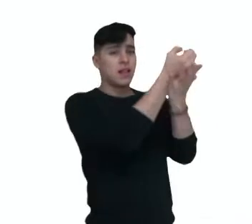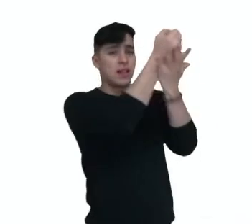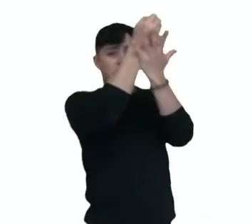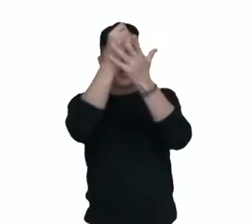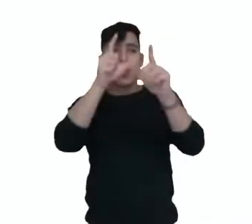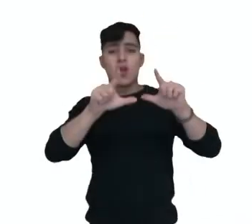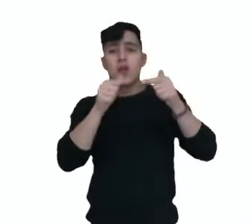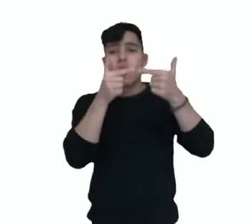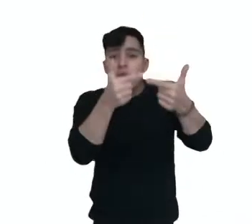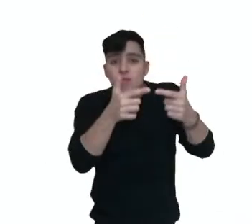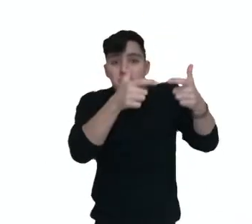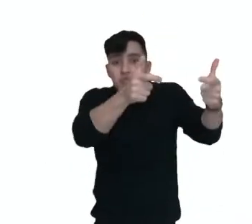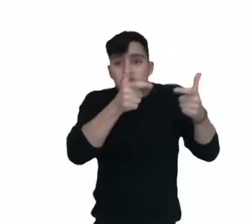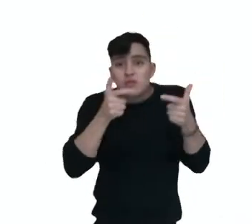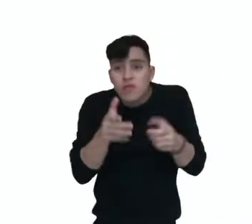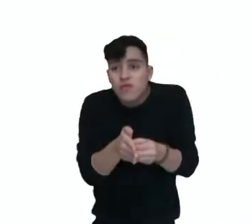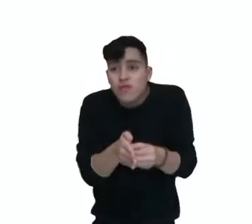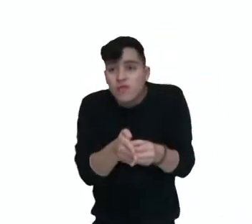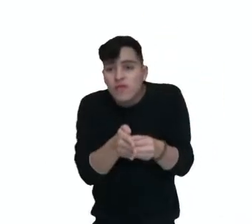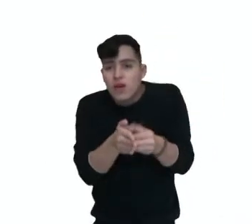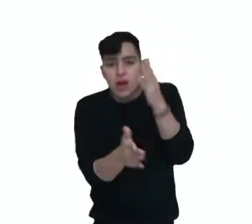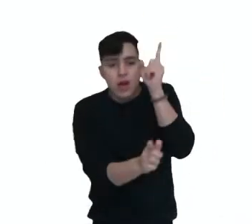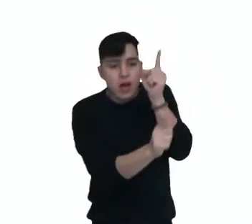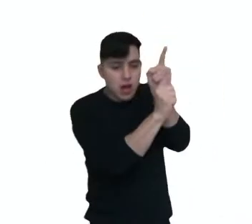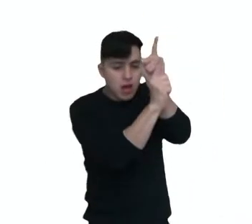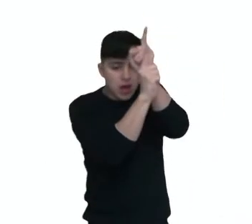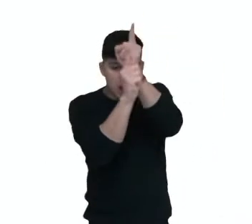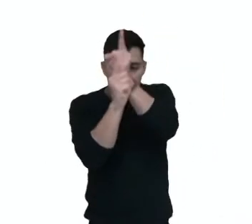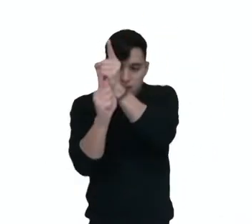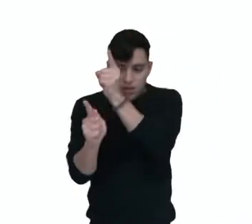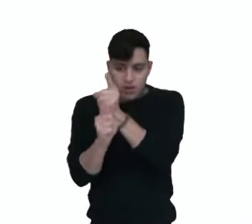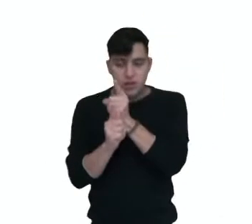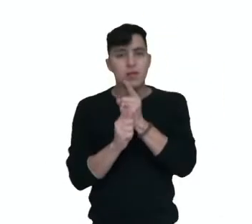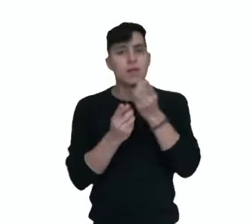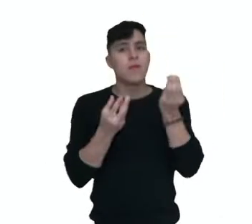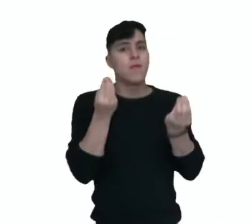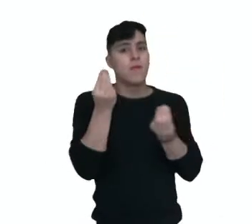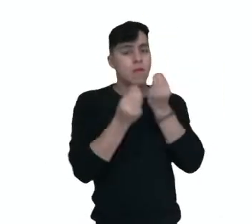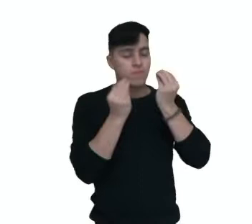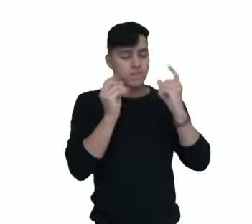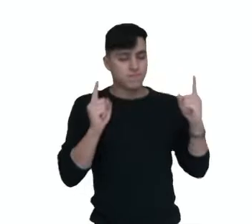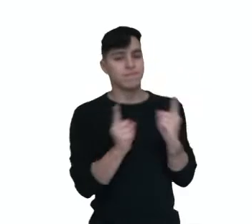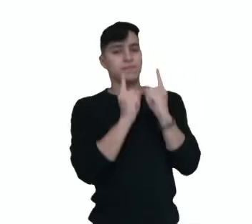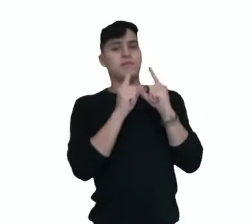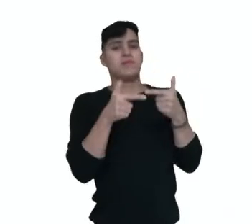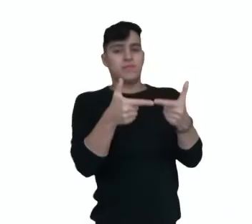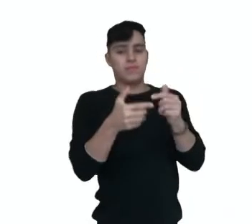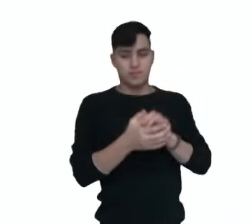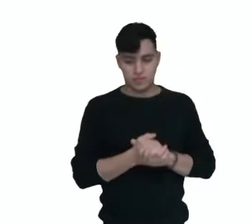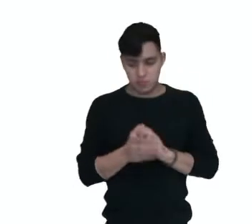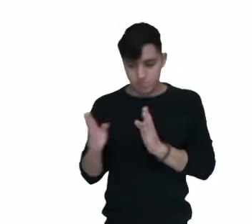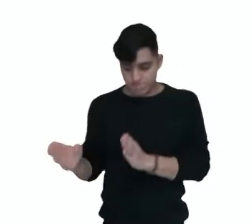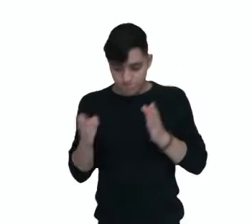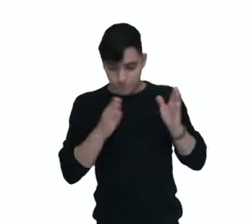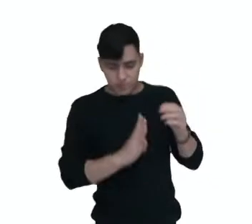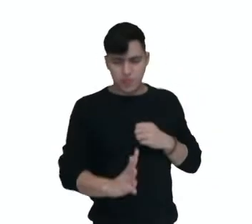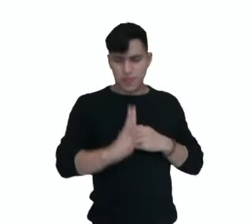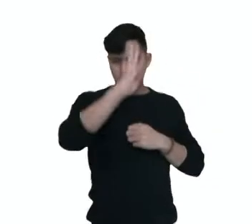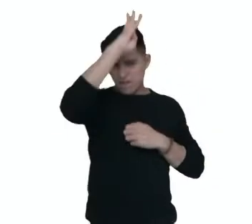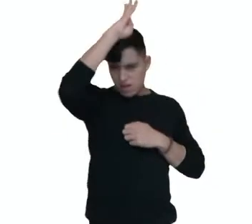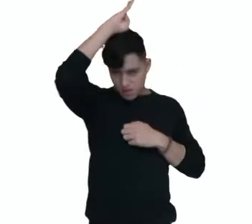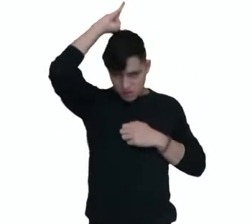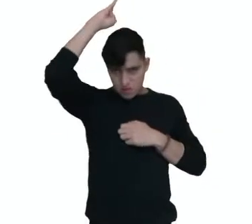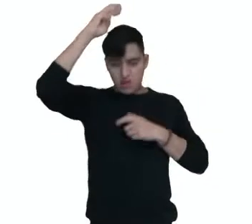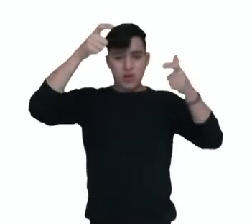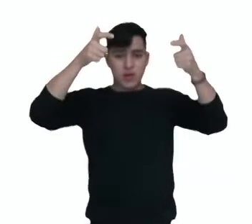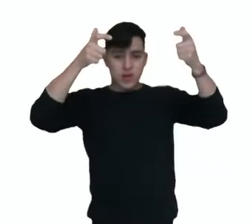em vários locais foram encontrados os registros. Na Roma Antiga, as lutas estavam presentes